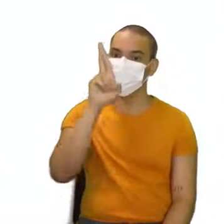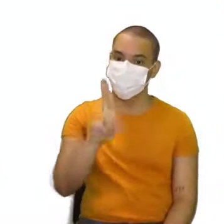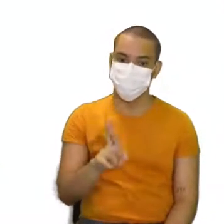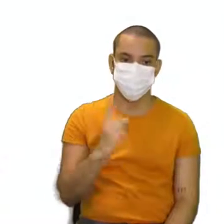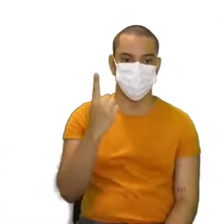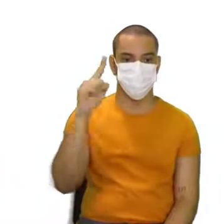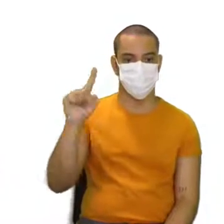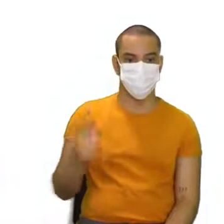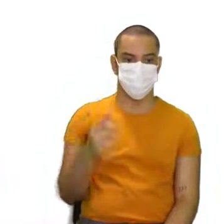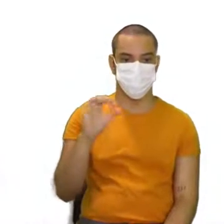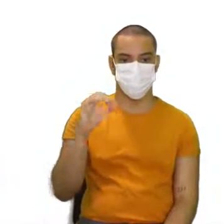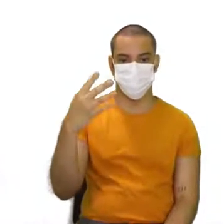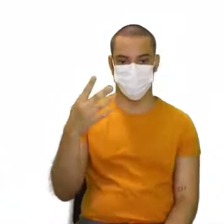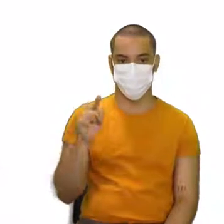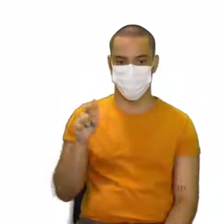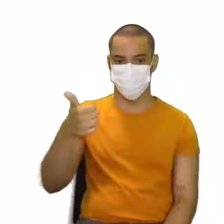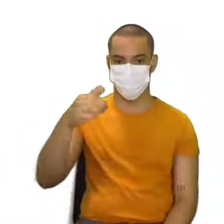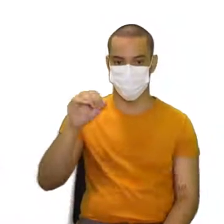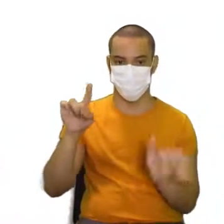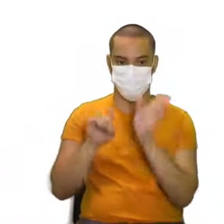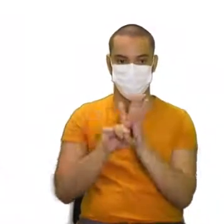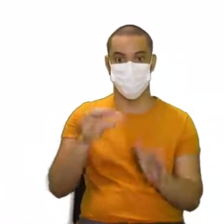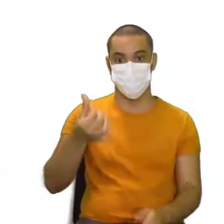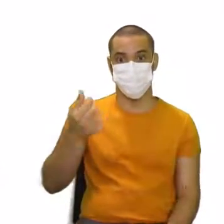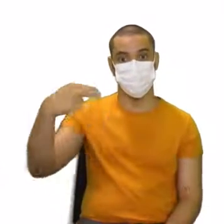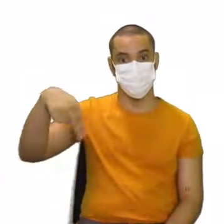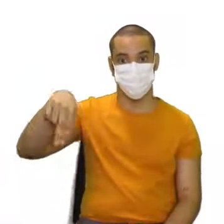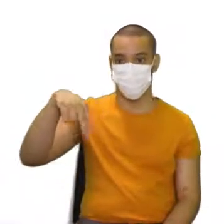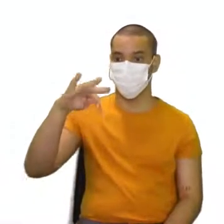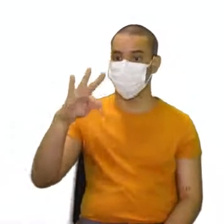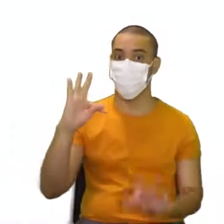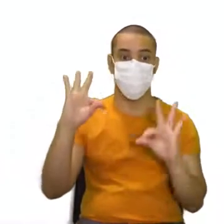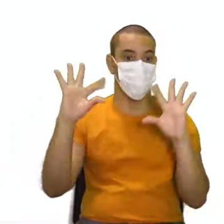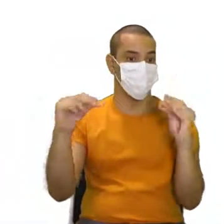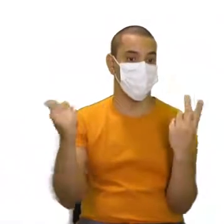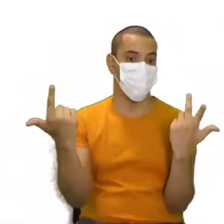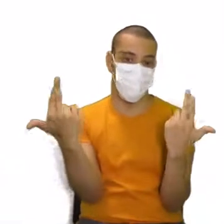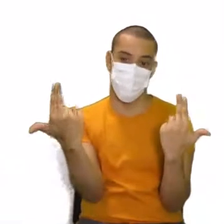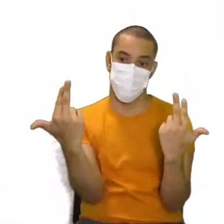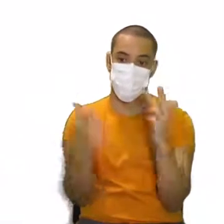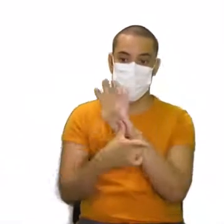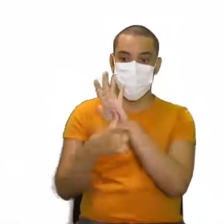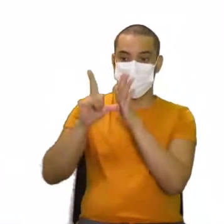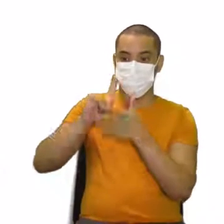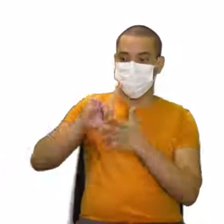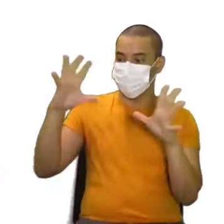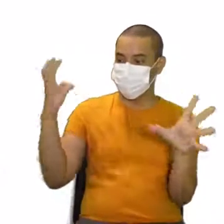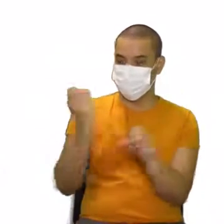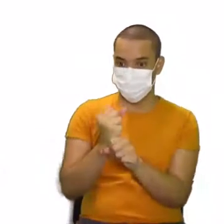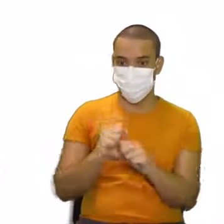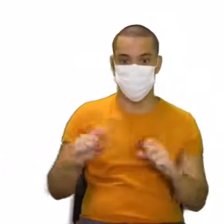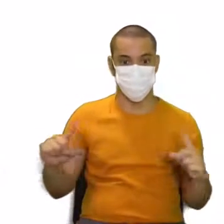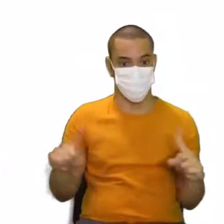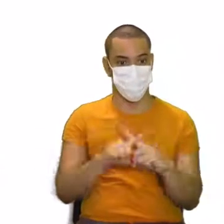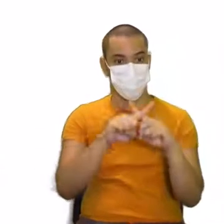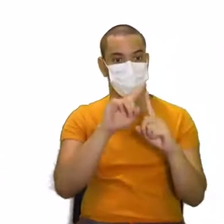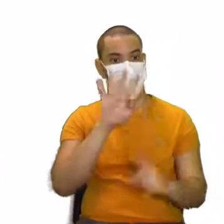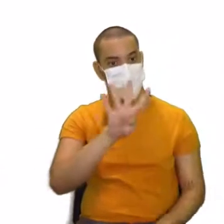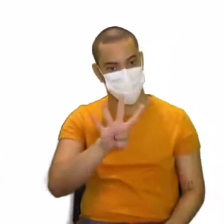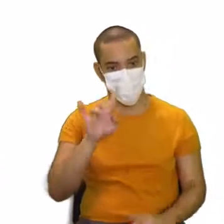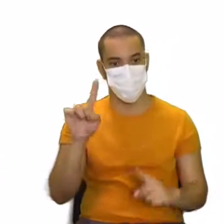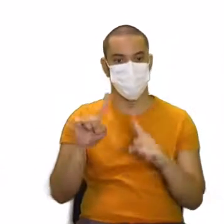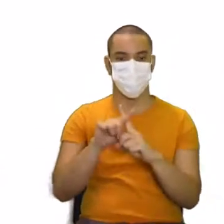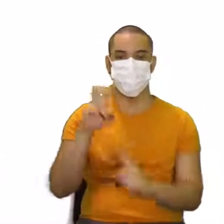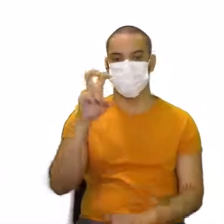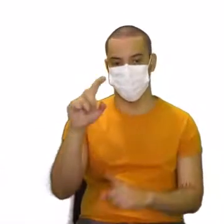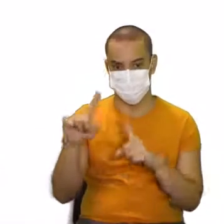de 1,04 X10 - 100 Newton é a mesma conta anterior tá multiplica o 4 5 6